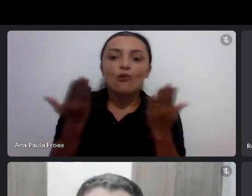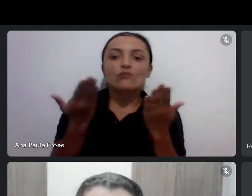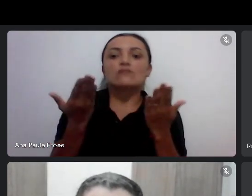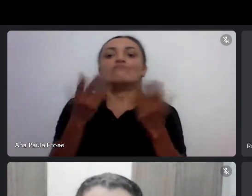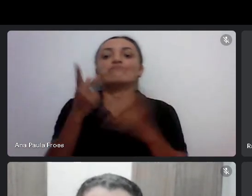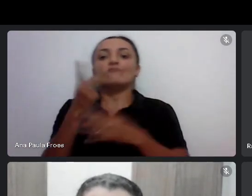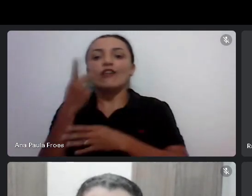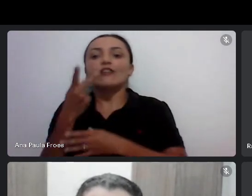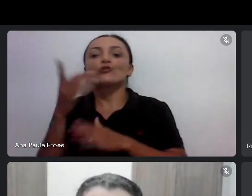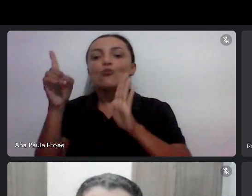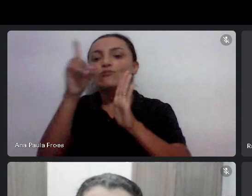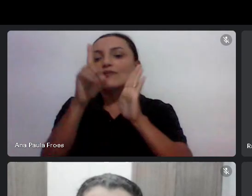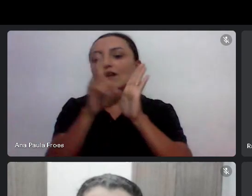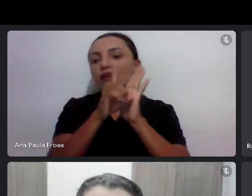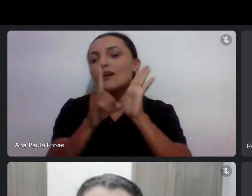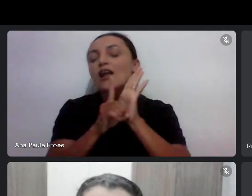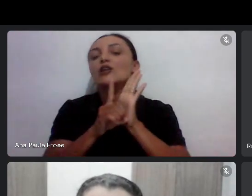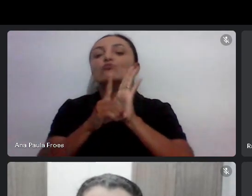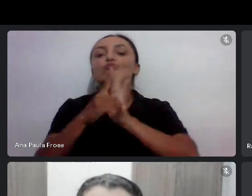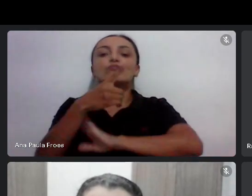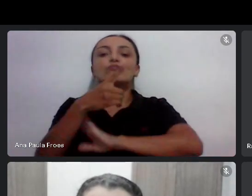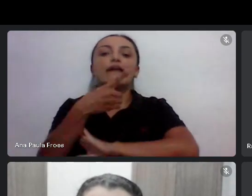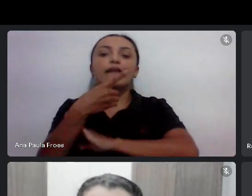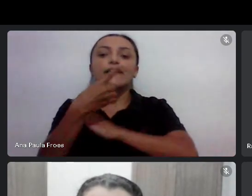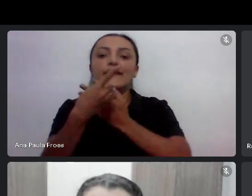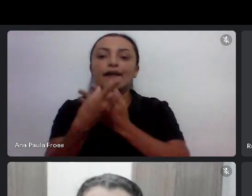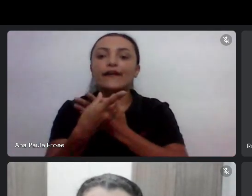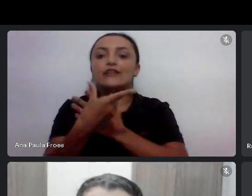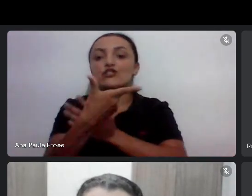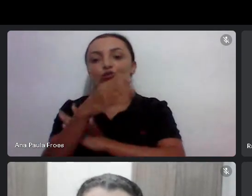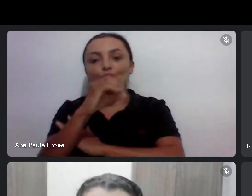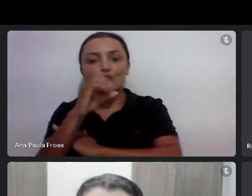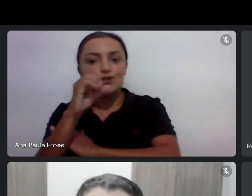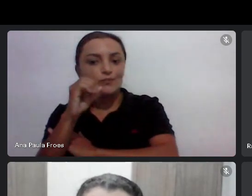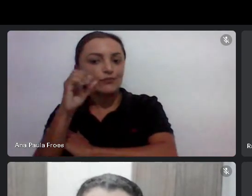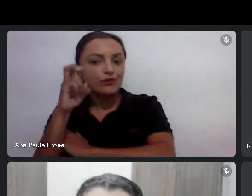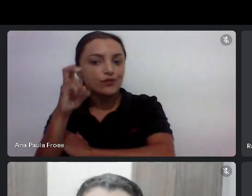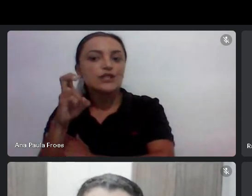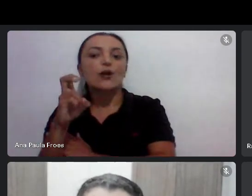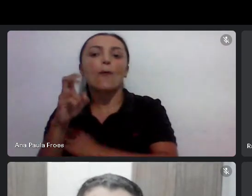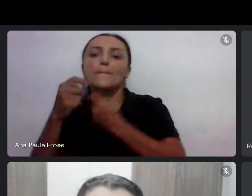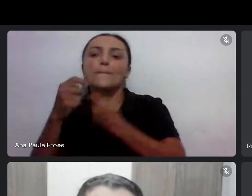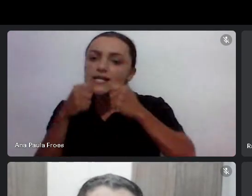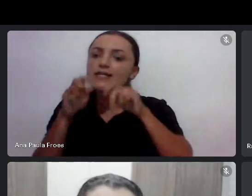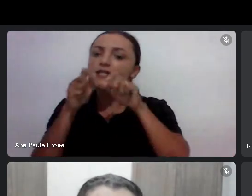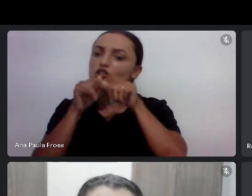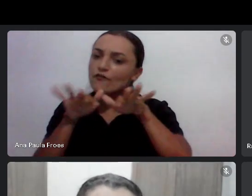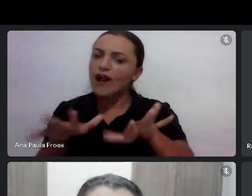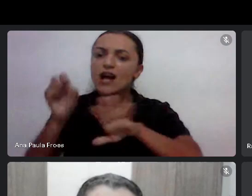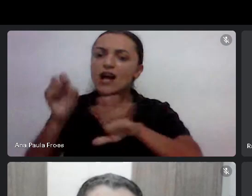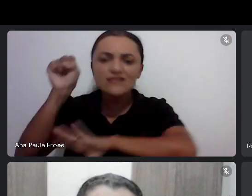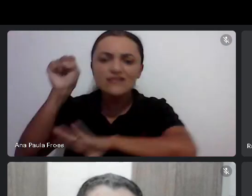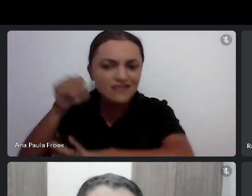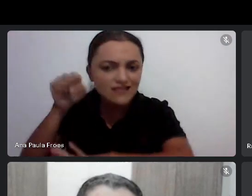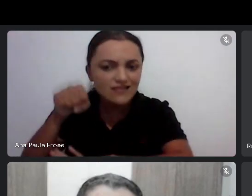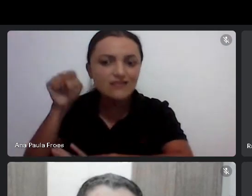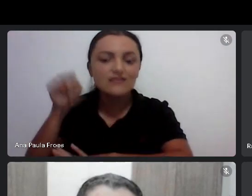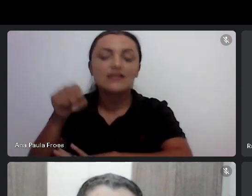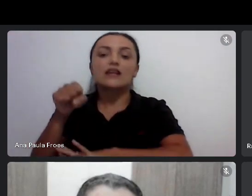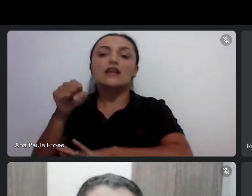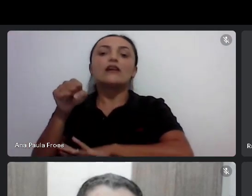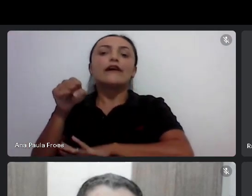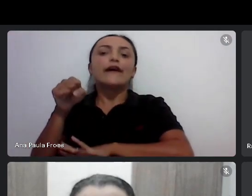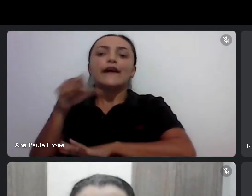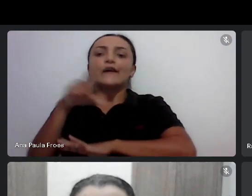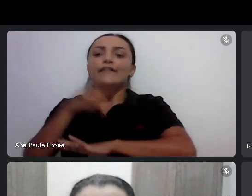do papel, né? Então a gente ainda precisa falar sim, precisa divulgar sim, para que muita coisa que a gente tem de bom, que